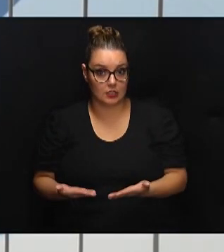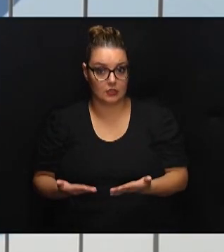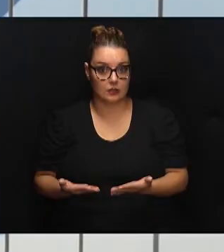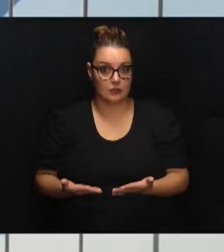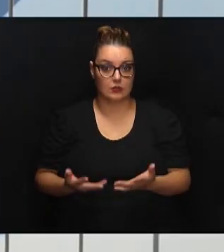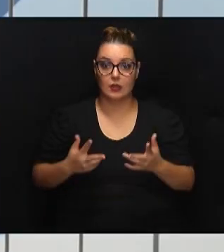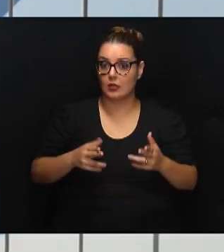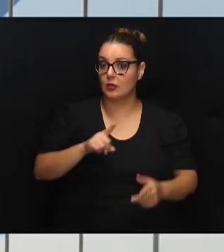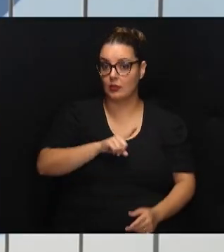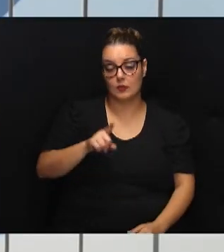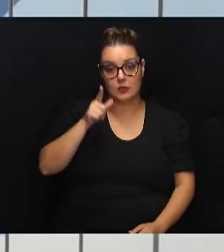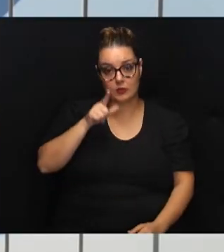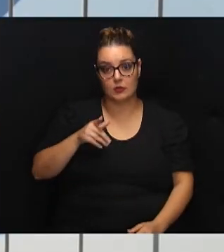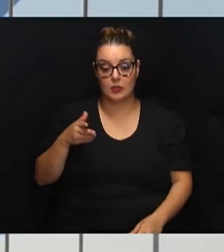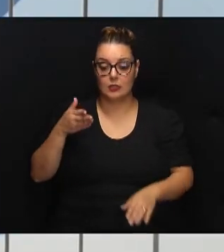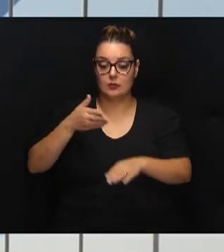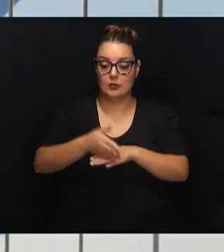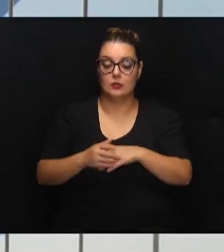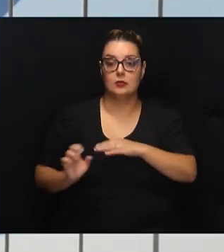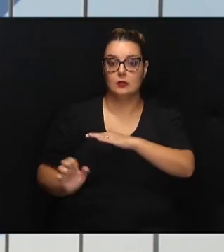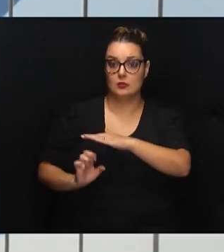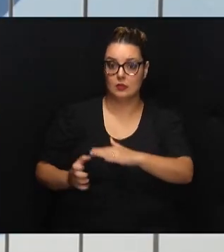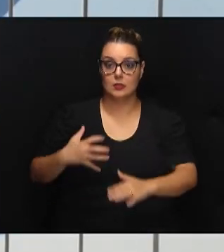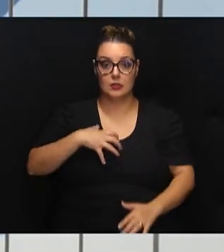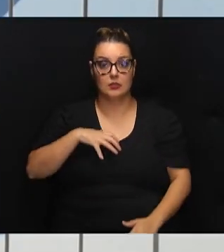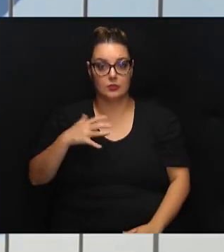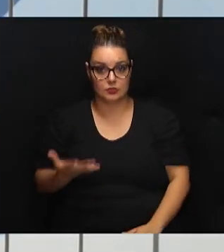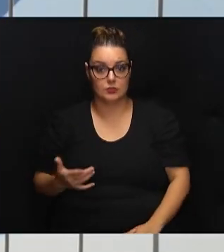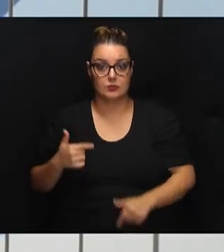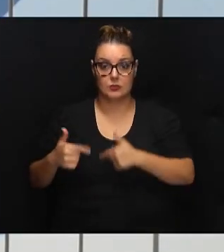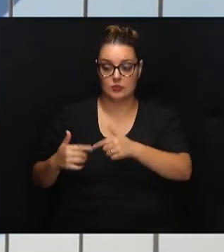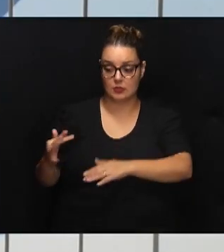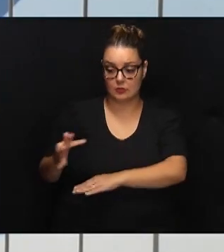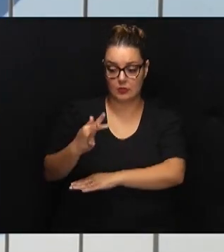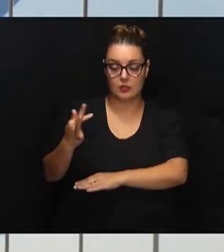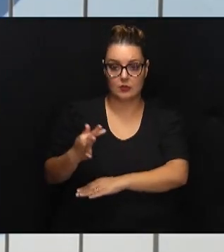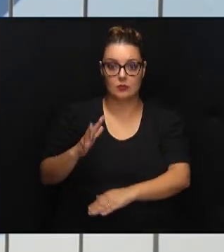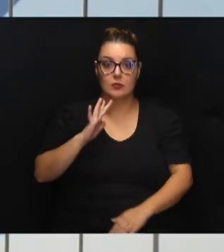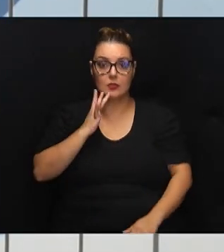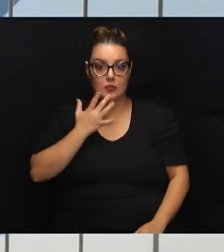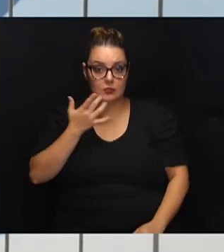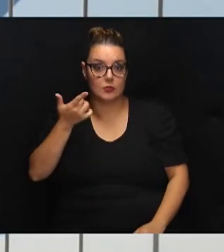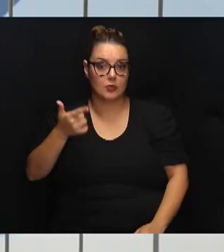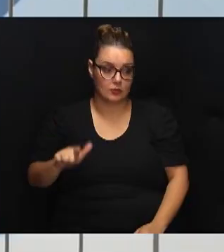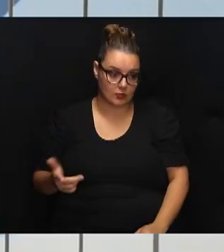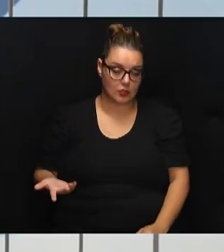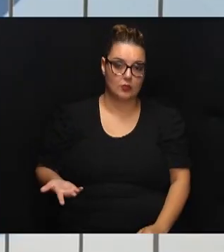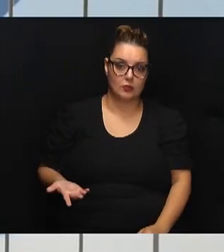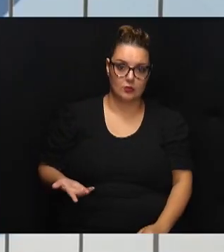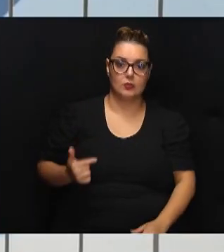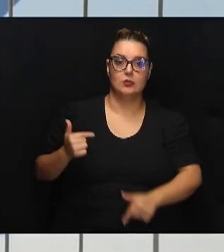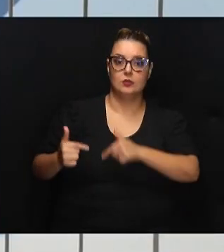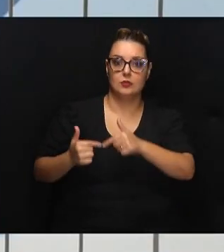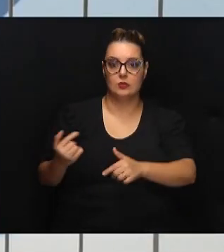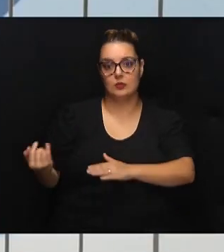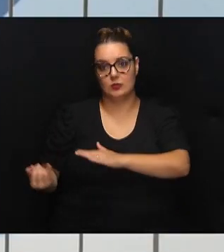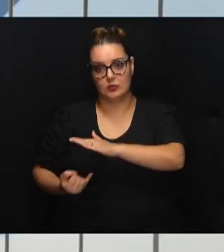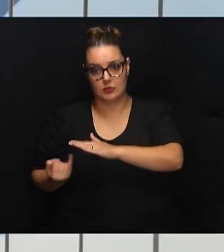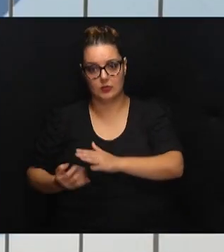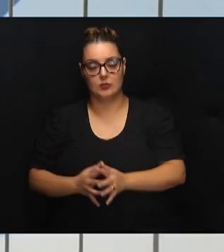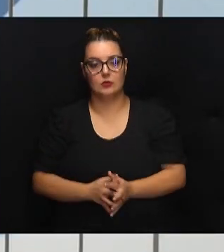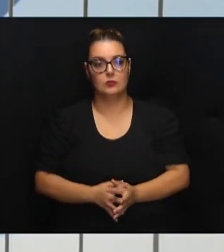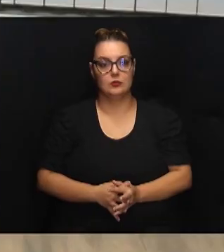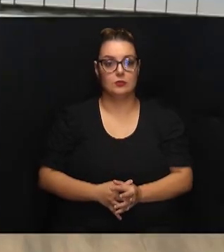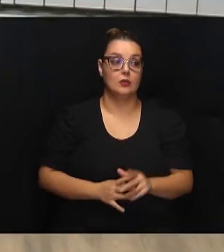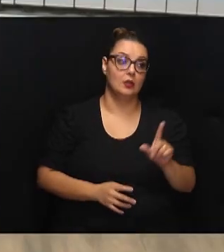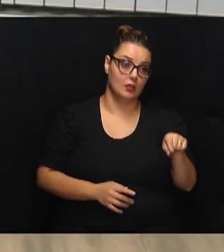não conseguem entrar na empresa daquela forma para ter o trabalho formal, eles preferem continuar nesse trabalho informal. E